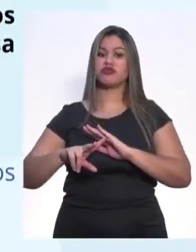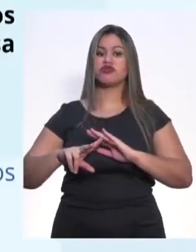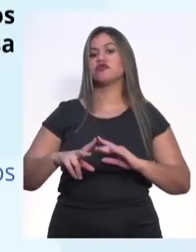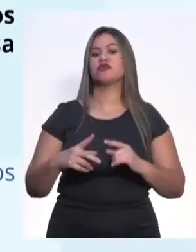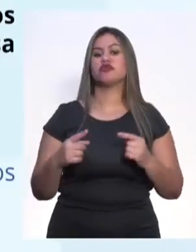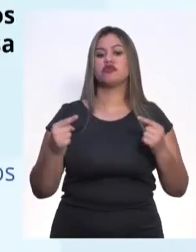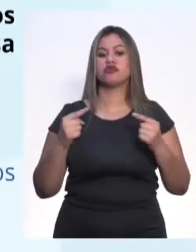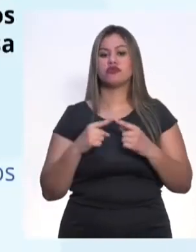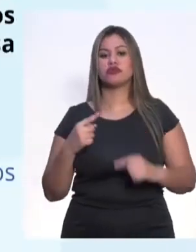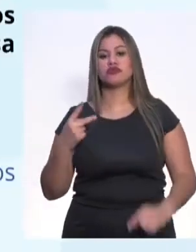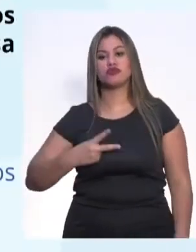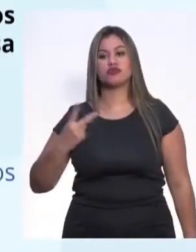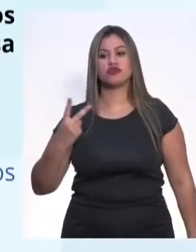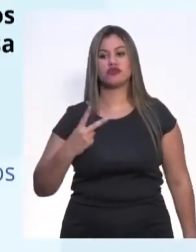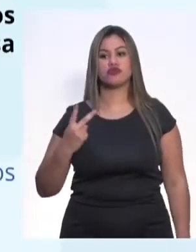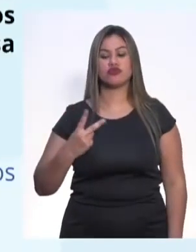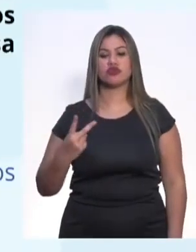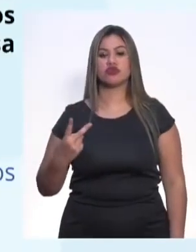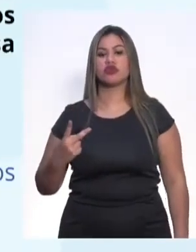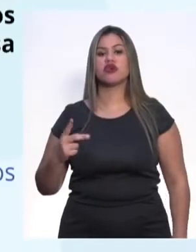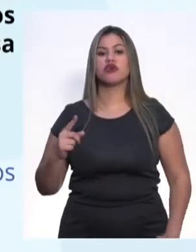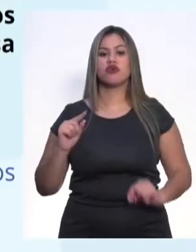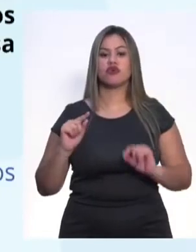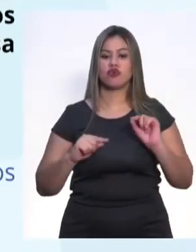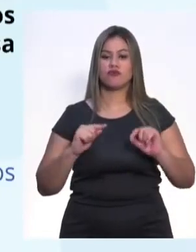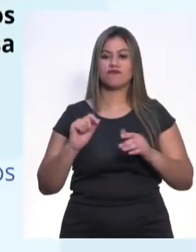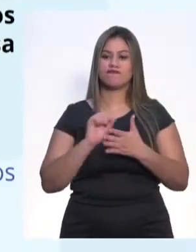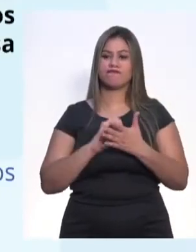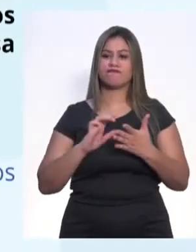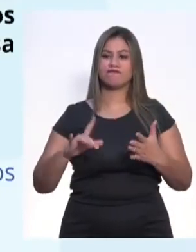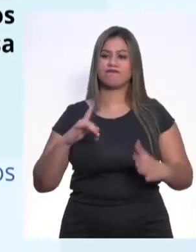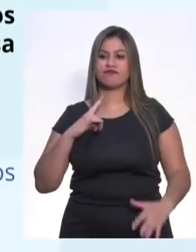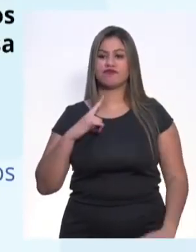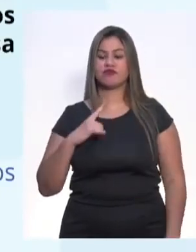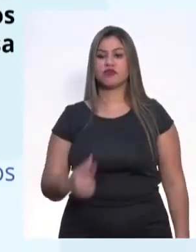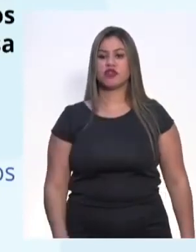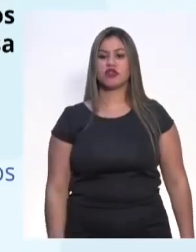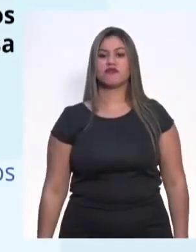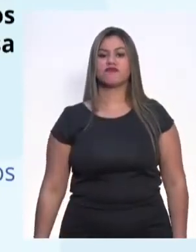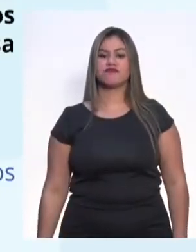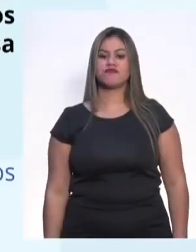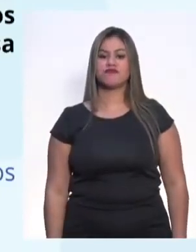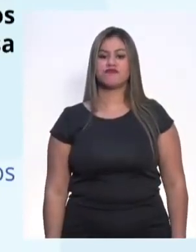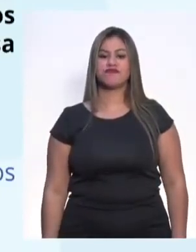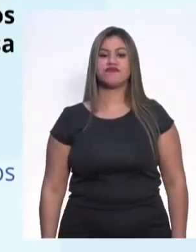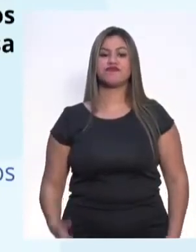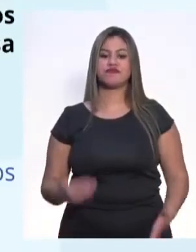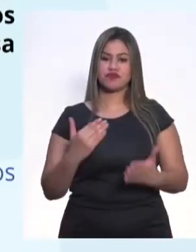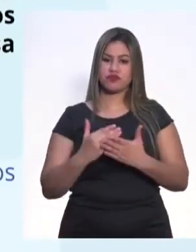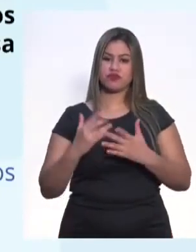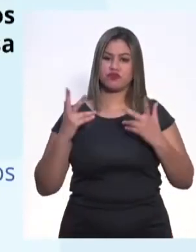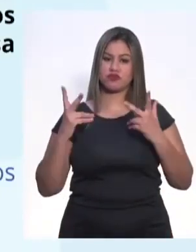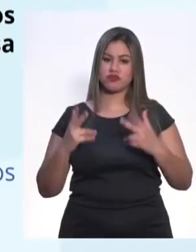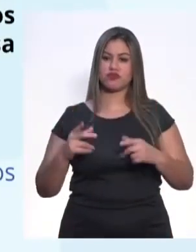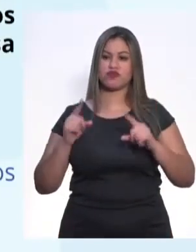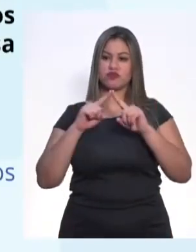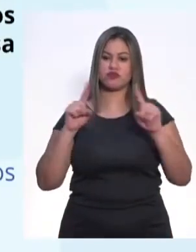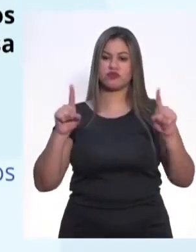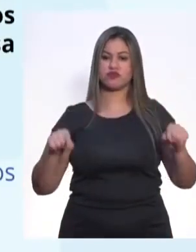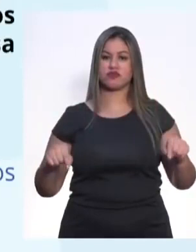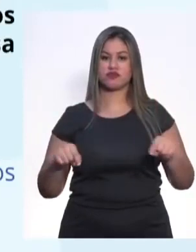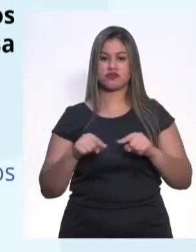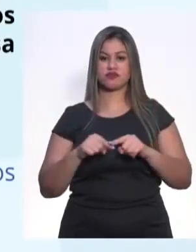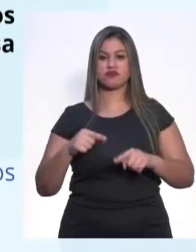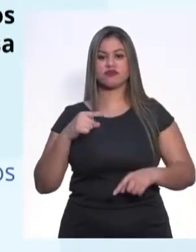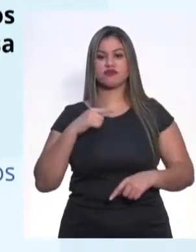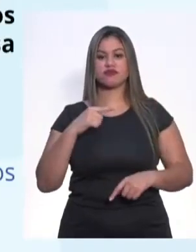para a parte 2, que eu chamei aí da minha atividade, ok? Então, começo com a mesma situação. Tem lá o lote do Marcos, a